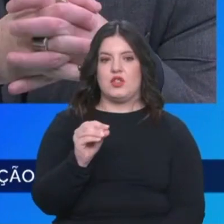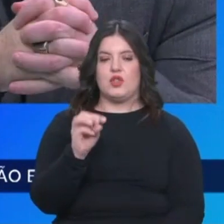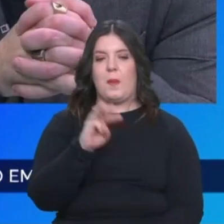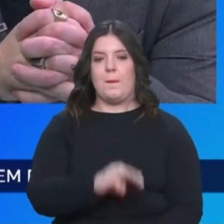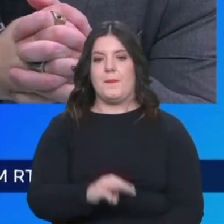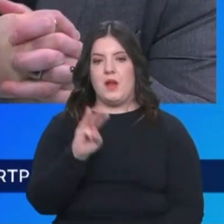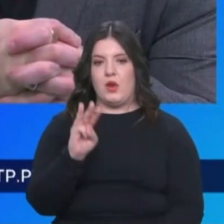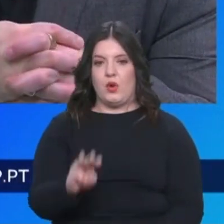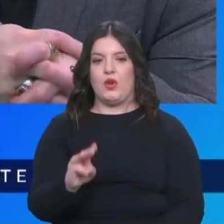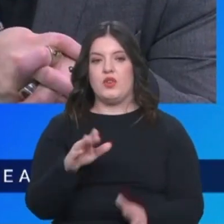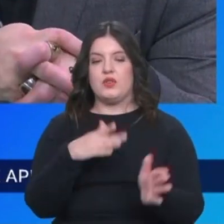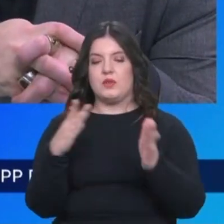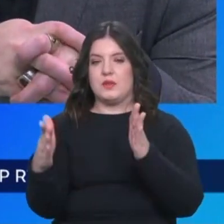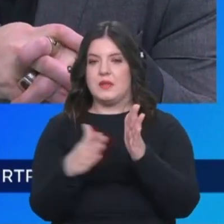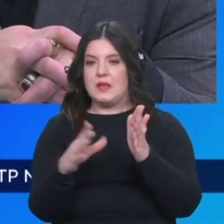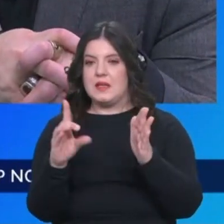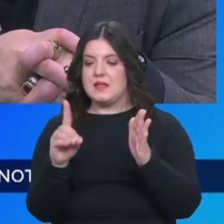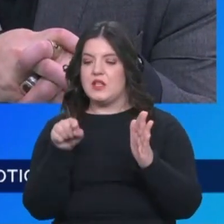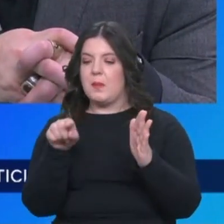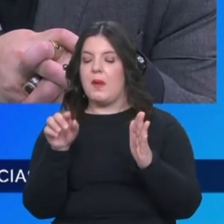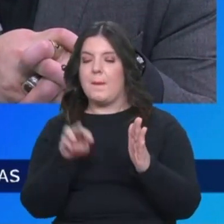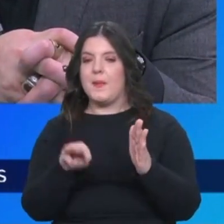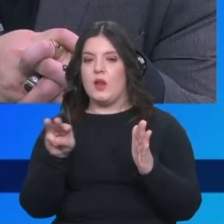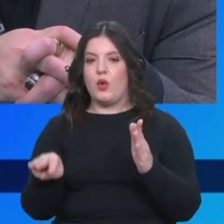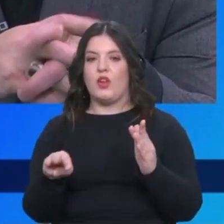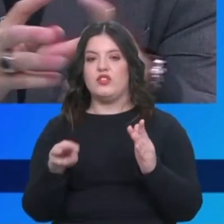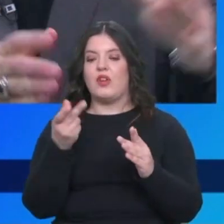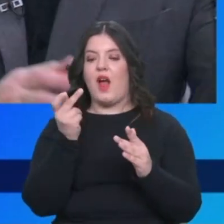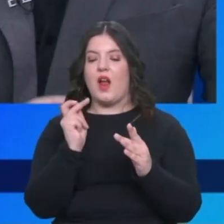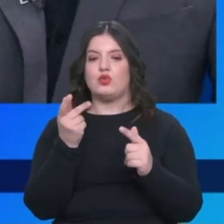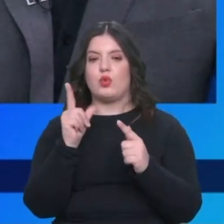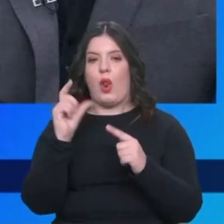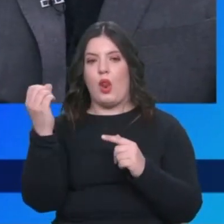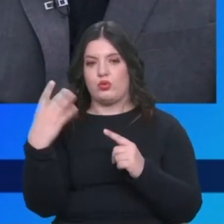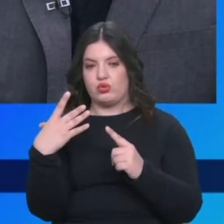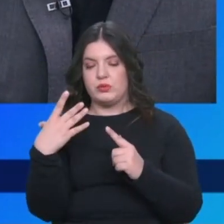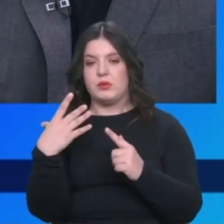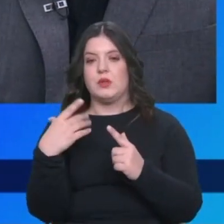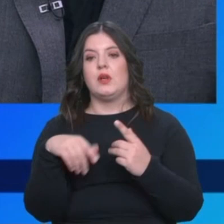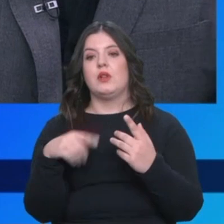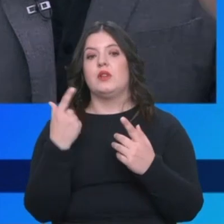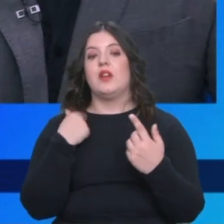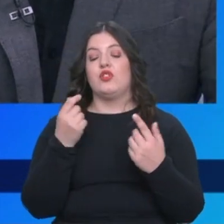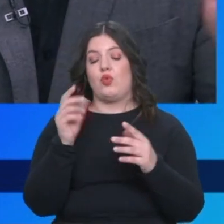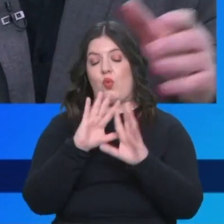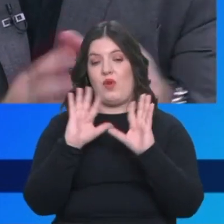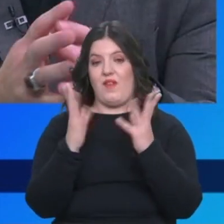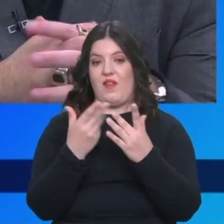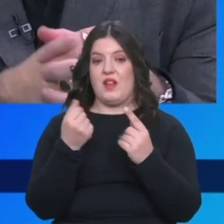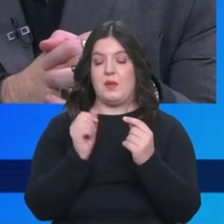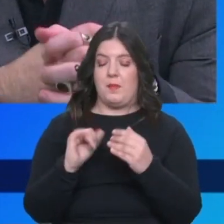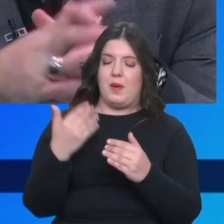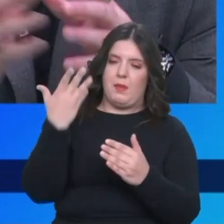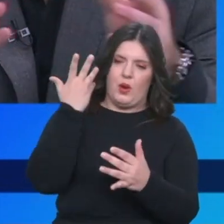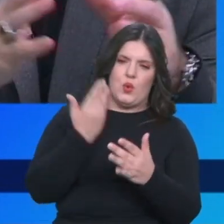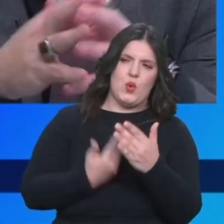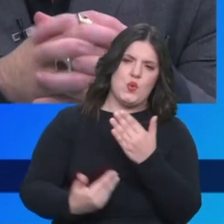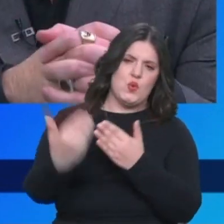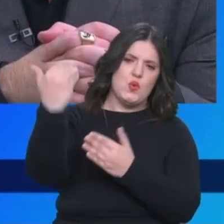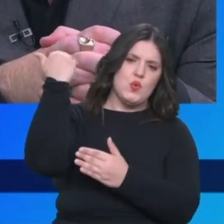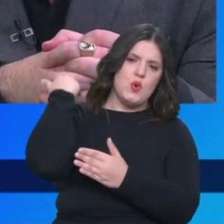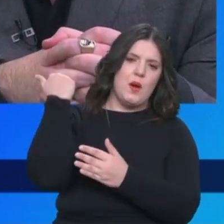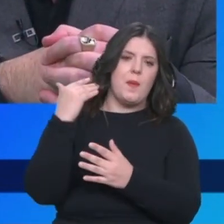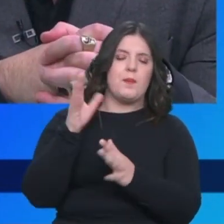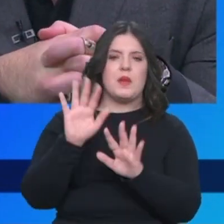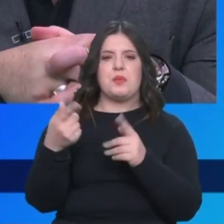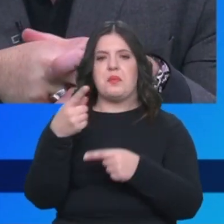e 6 mil milhões de anos-luz. Portanto, desde o universo muito primordial, mesmo muito primordial, até cerca de mais ou